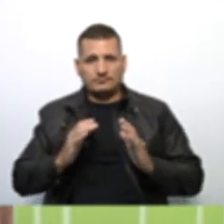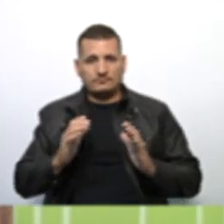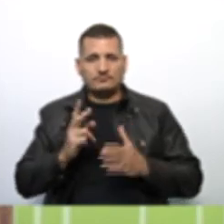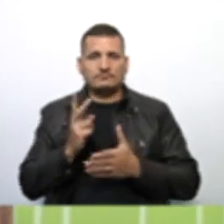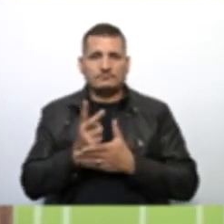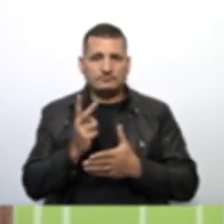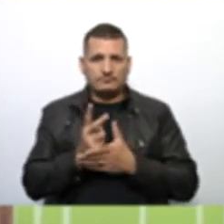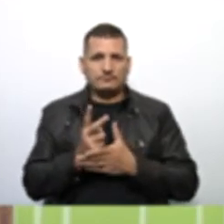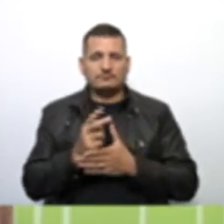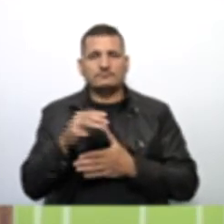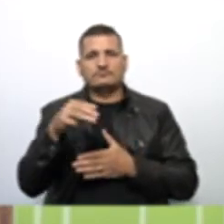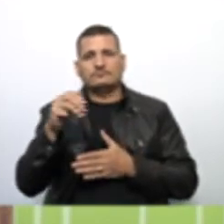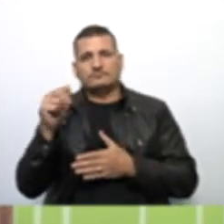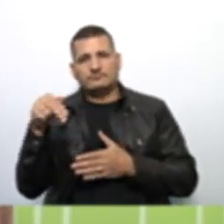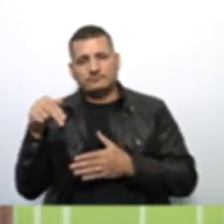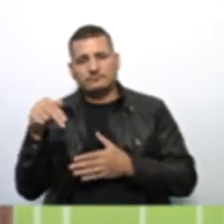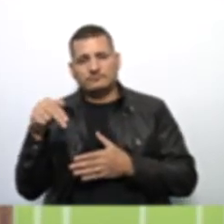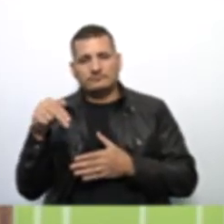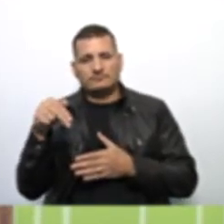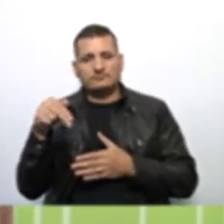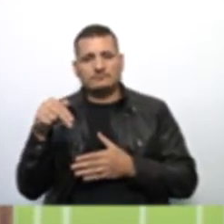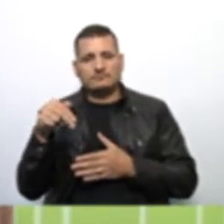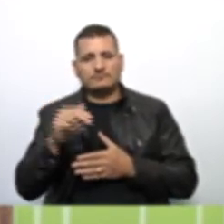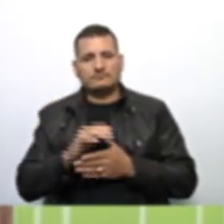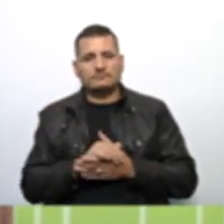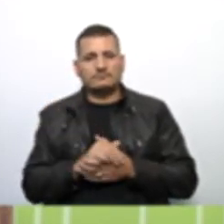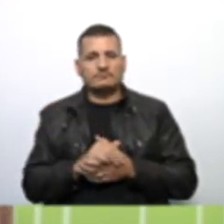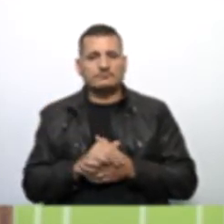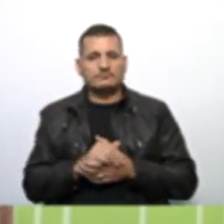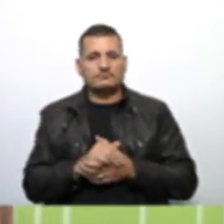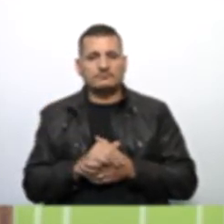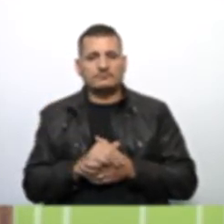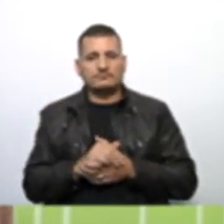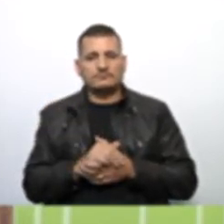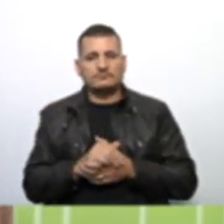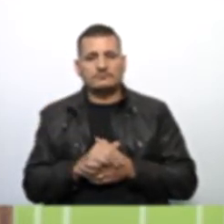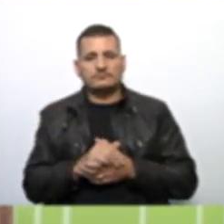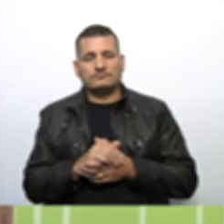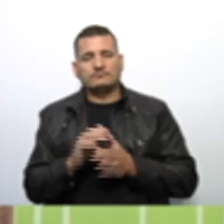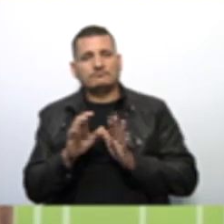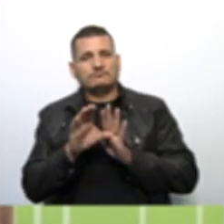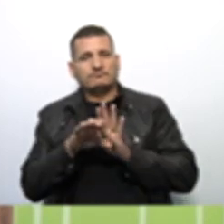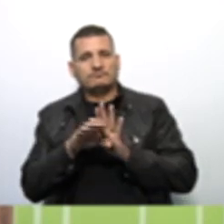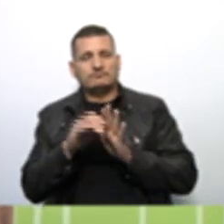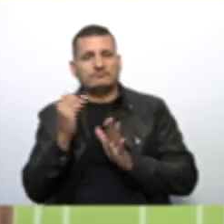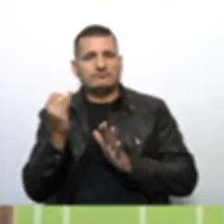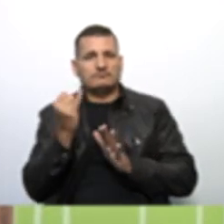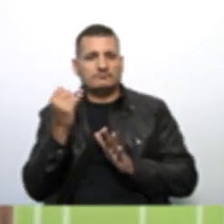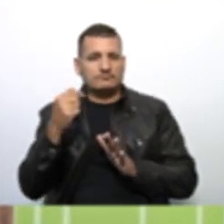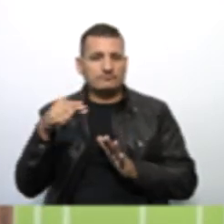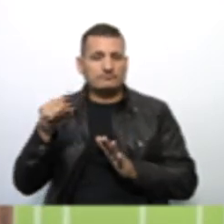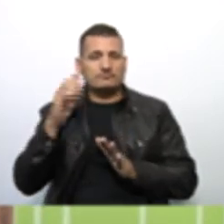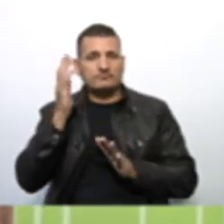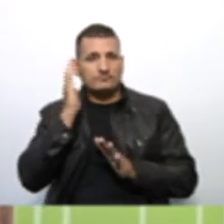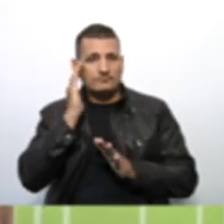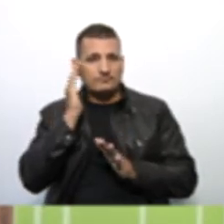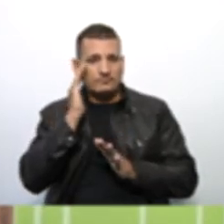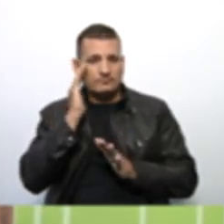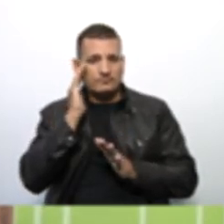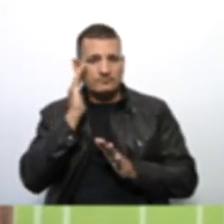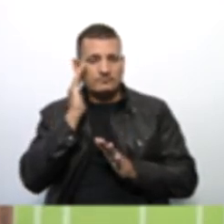cidade, é MAN. Não esqueça desse conceito. É um conceito muito importante para vocês